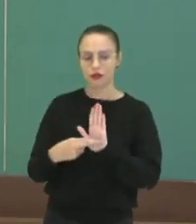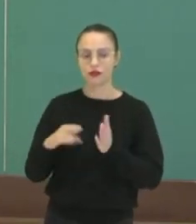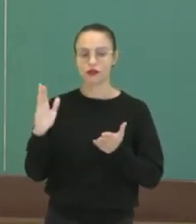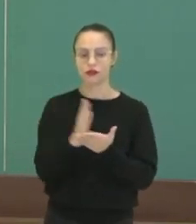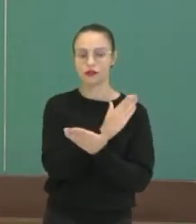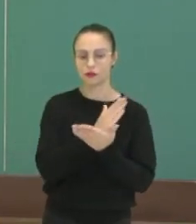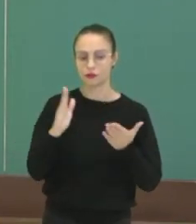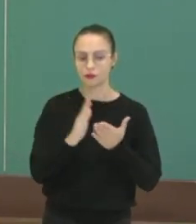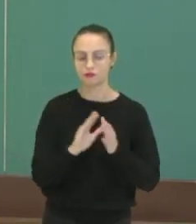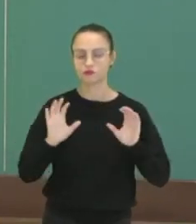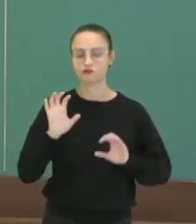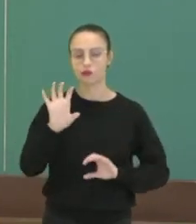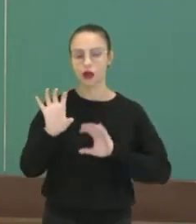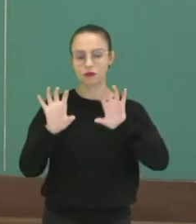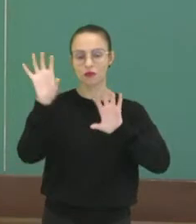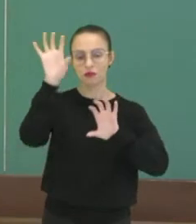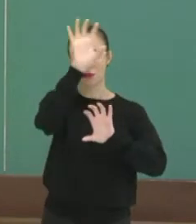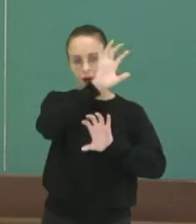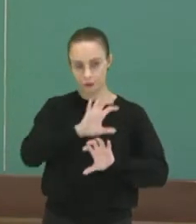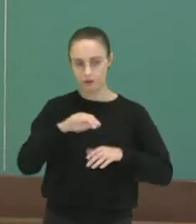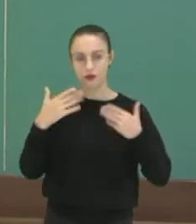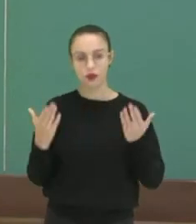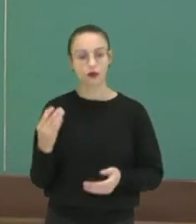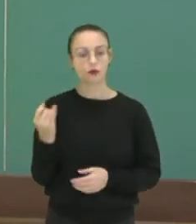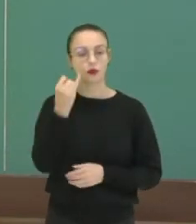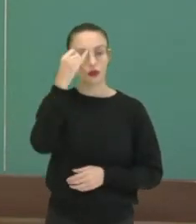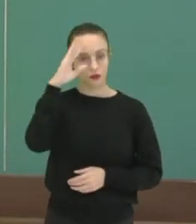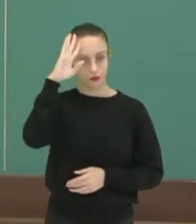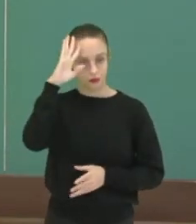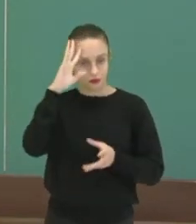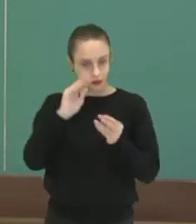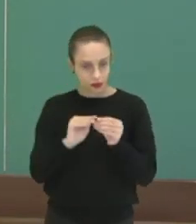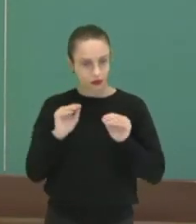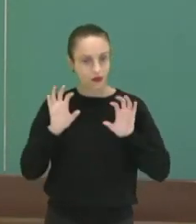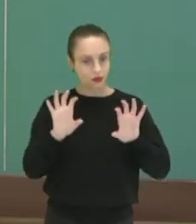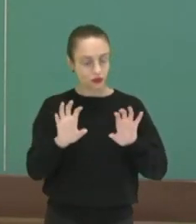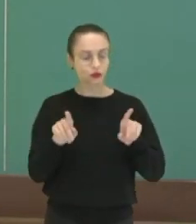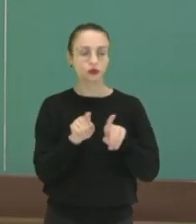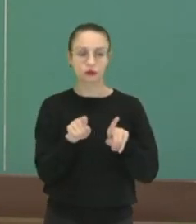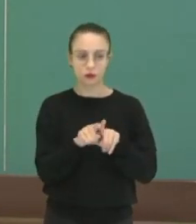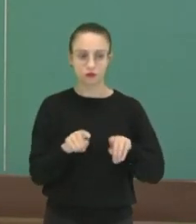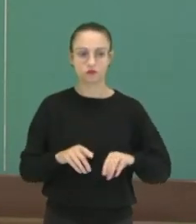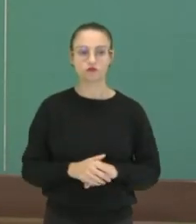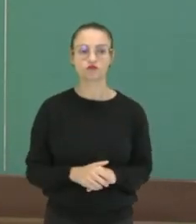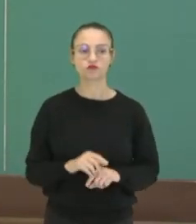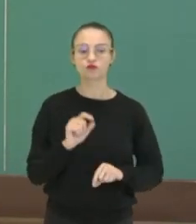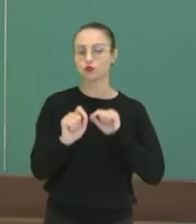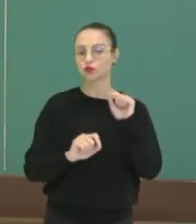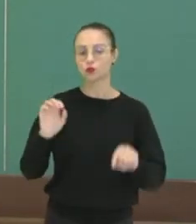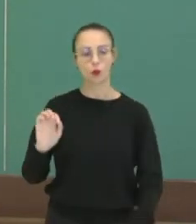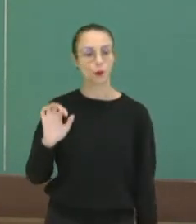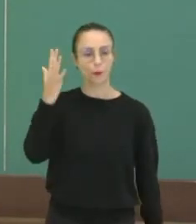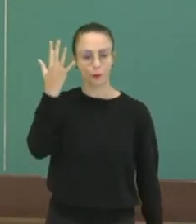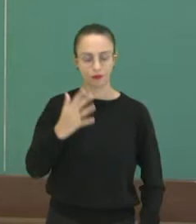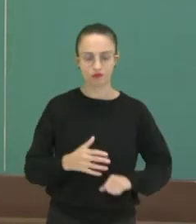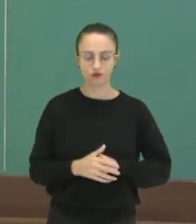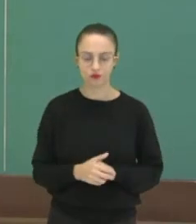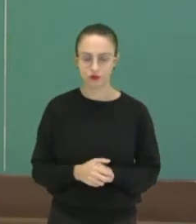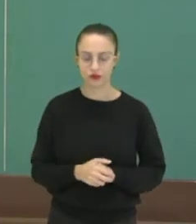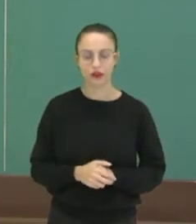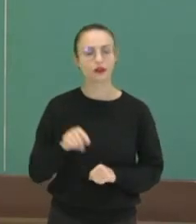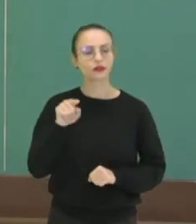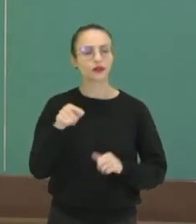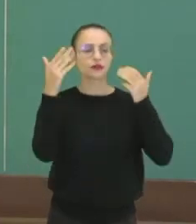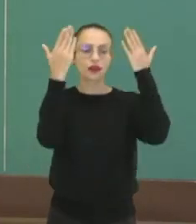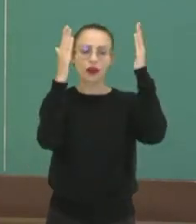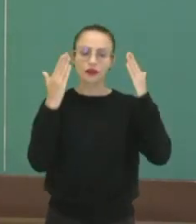geográfica ali da região sul. Então é importante a gente pensar nesse sentido também, né? O que aconteceu. E aí, nessa análise